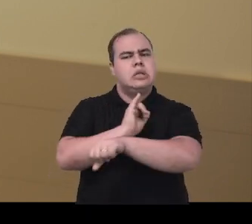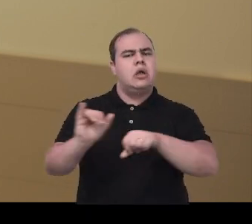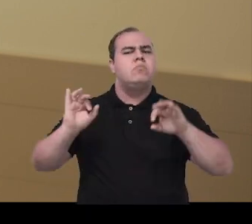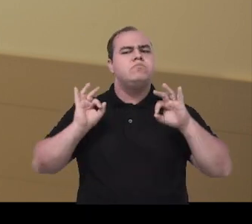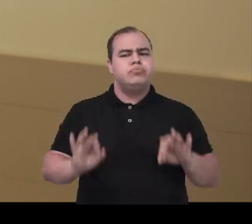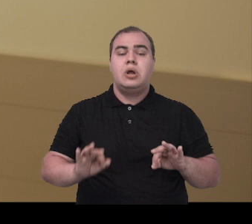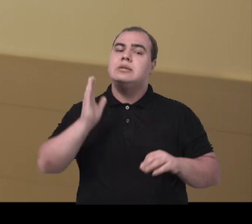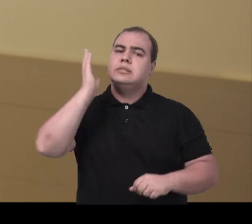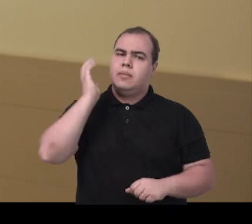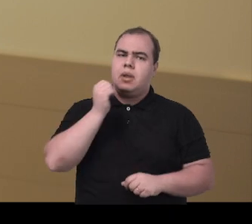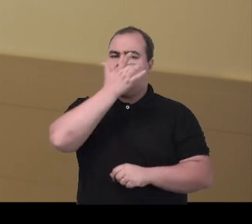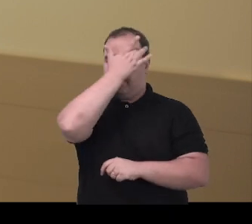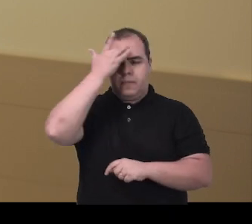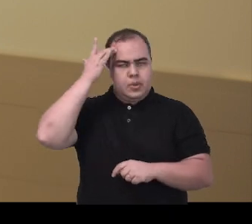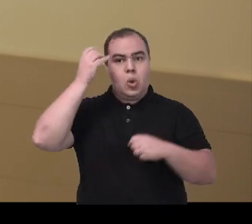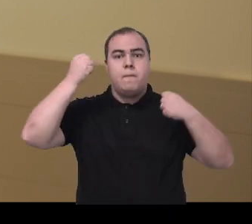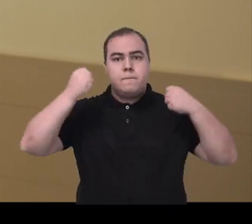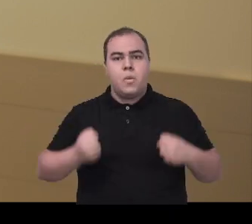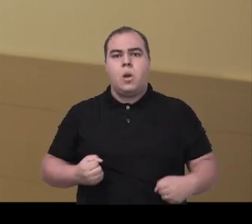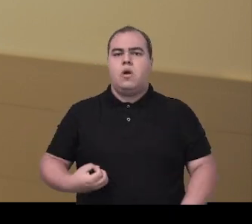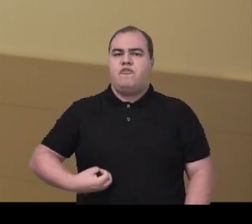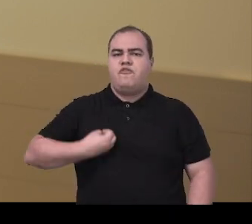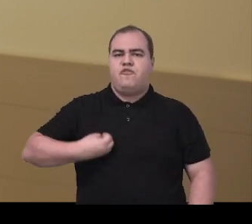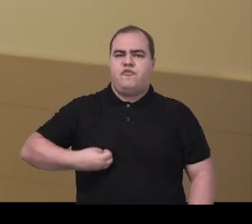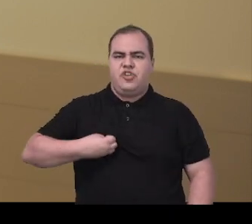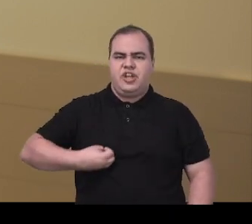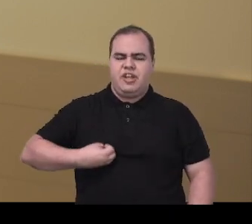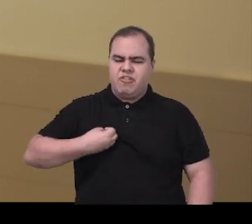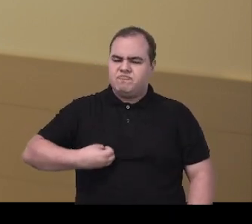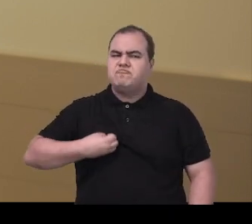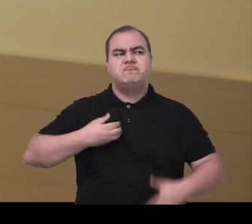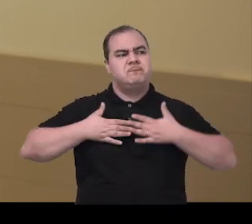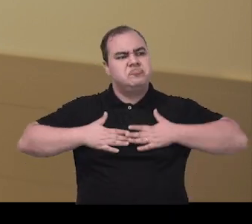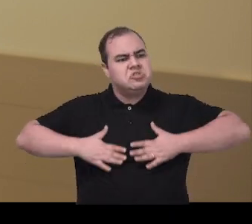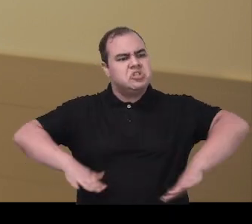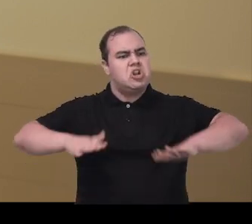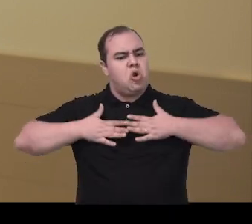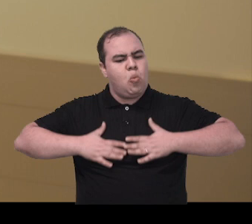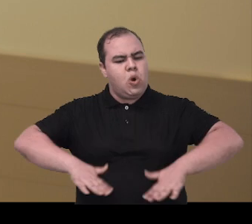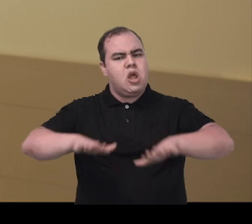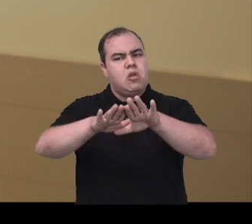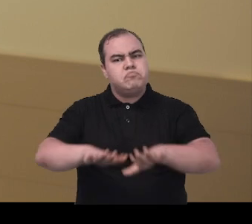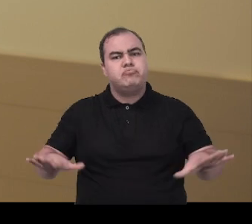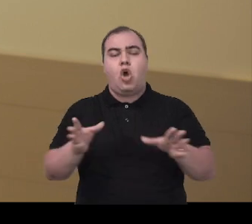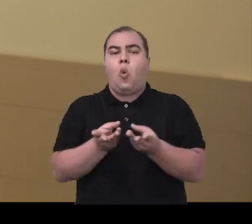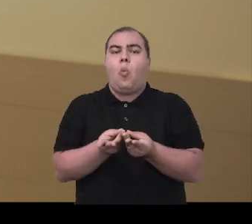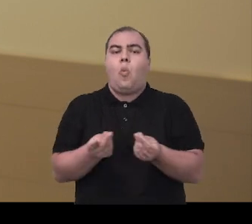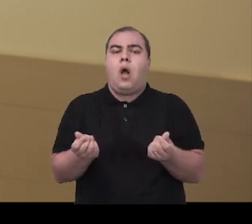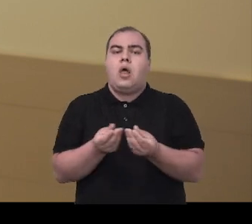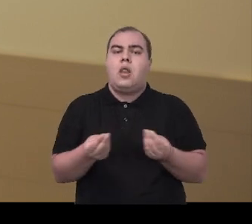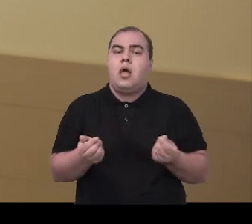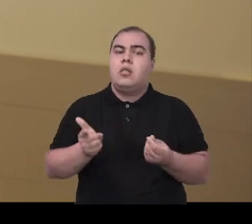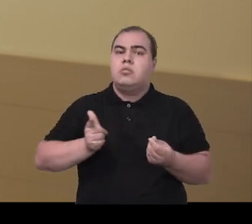pulo do gato, né? Saber que as pessoas podem viver uma vida muito tranquila e